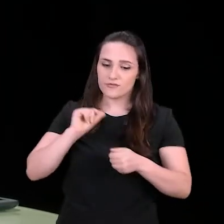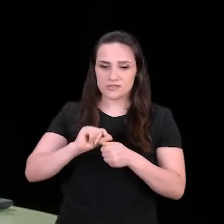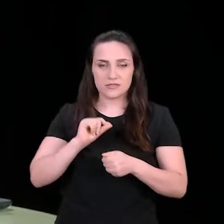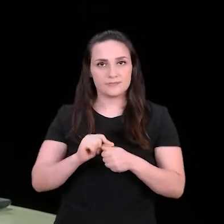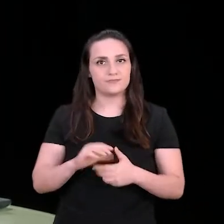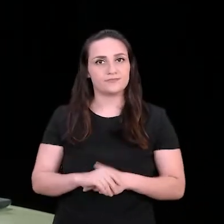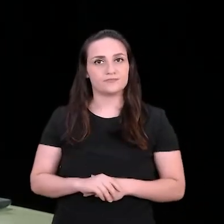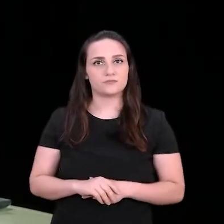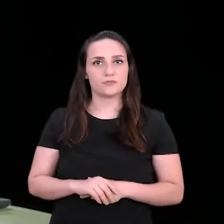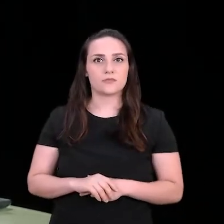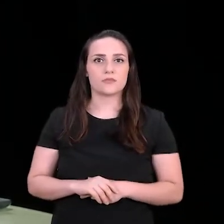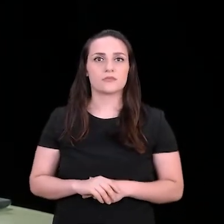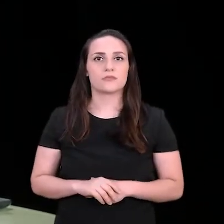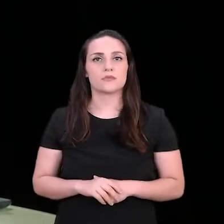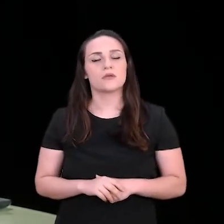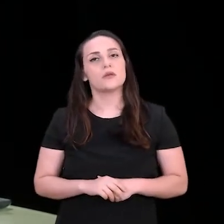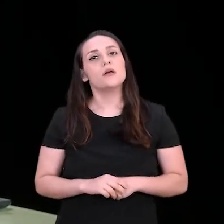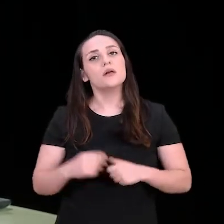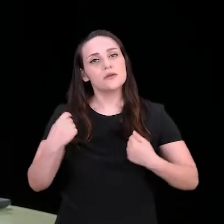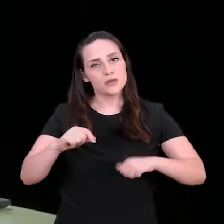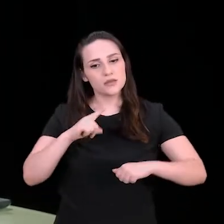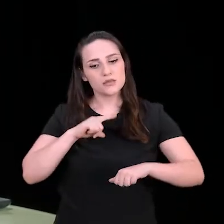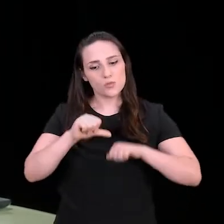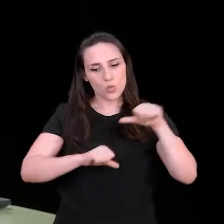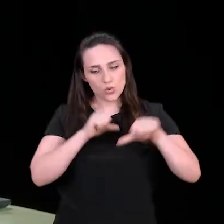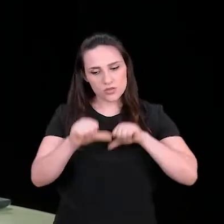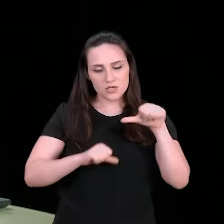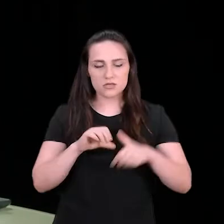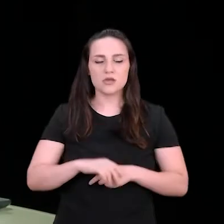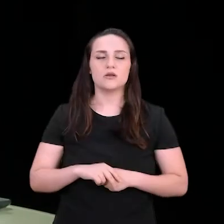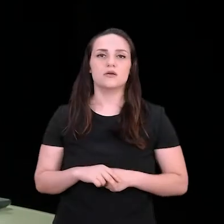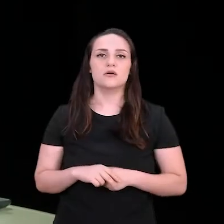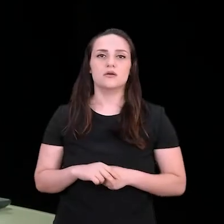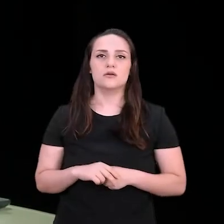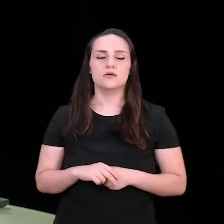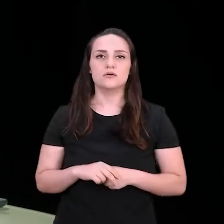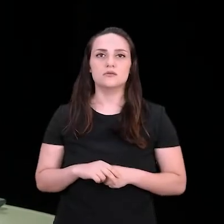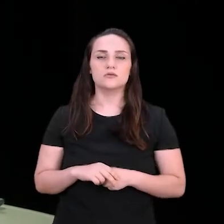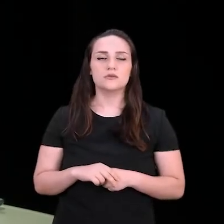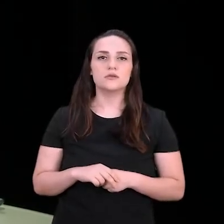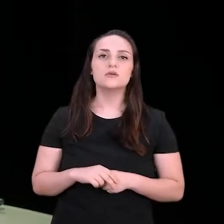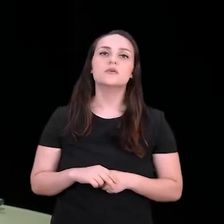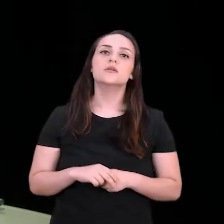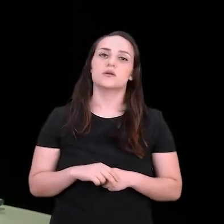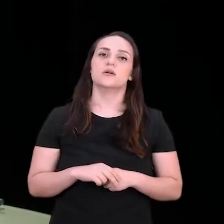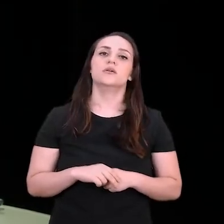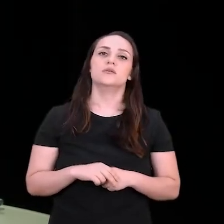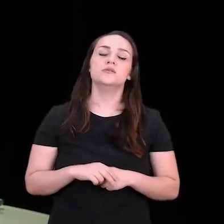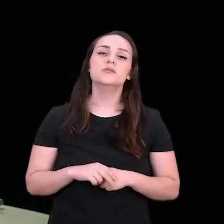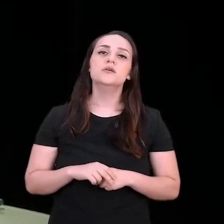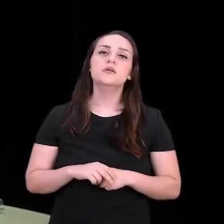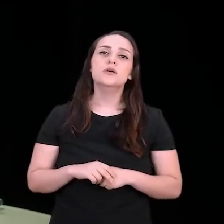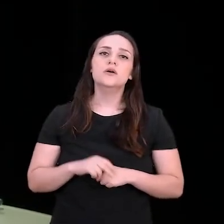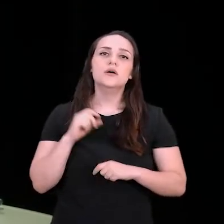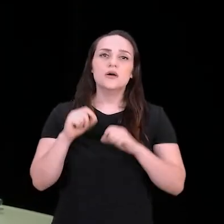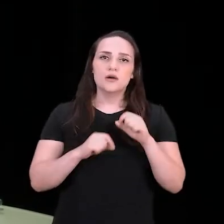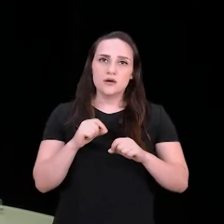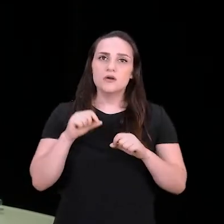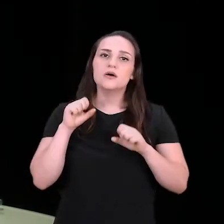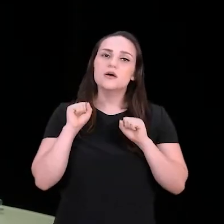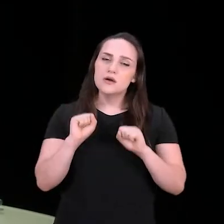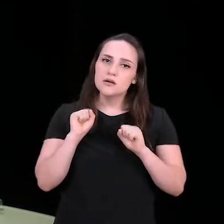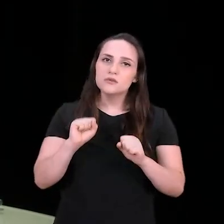eles passem por transformações, eles ofereçam movimentos para que a gente possa